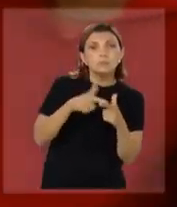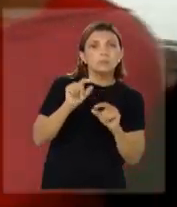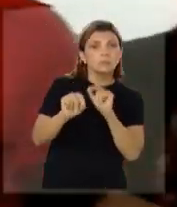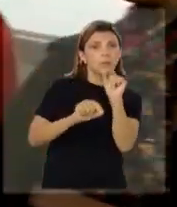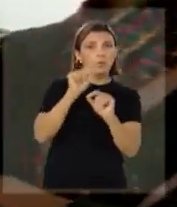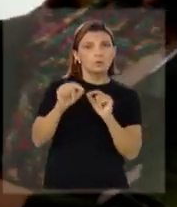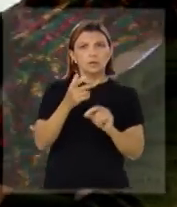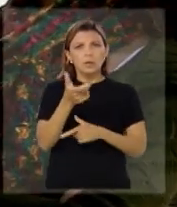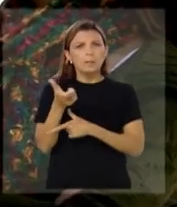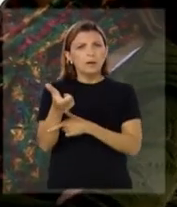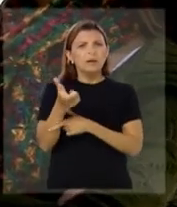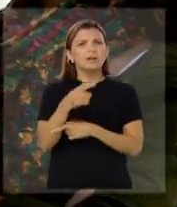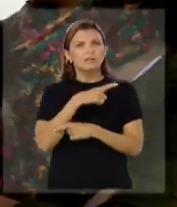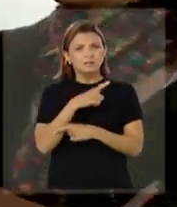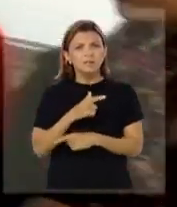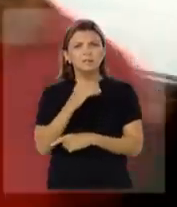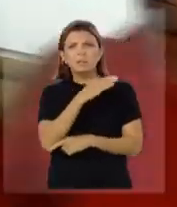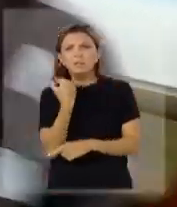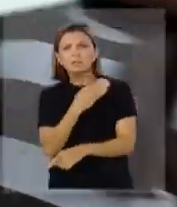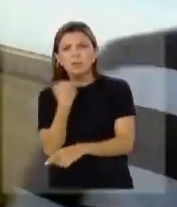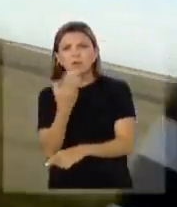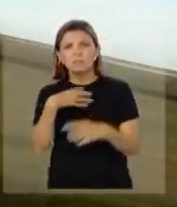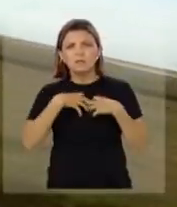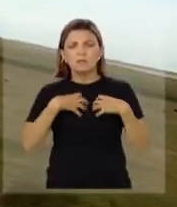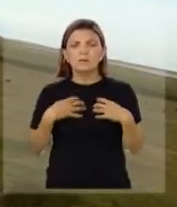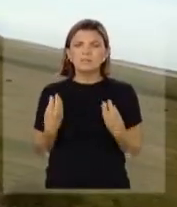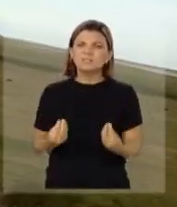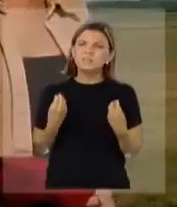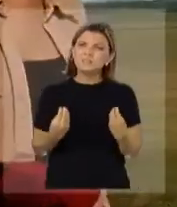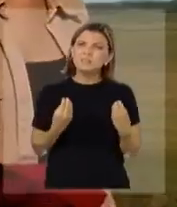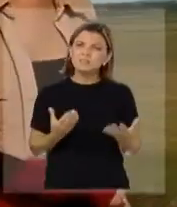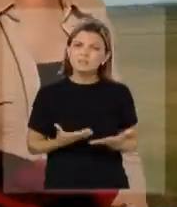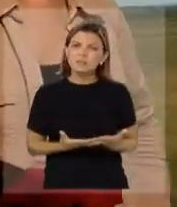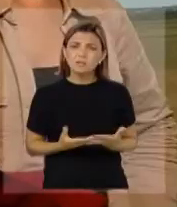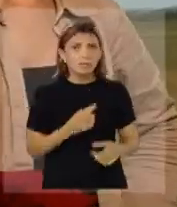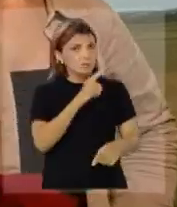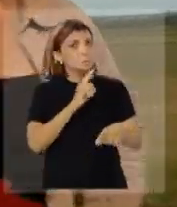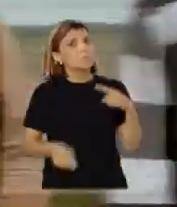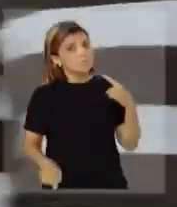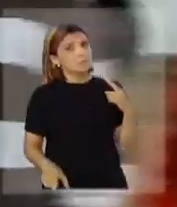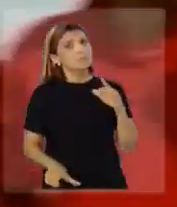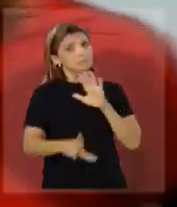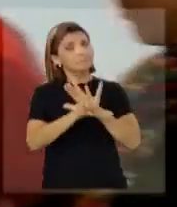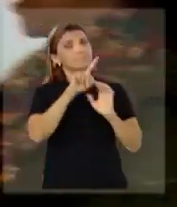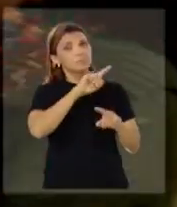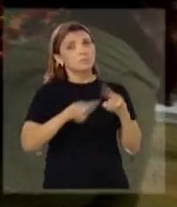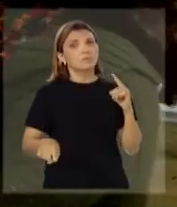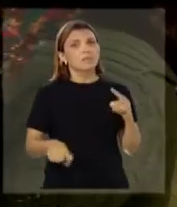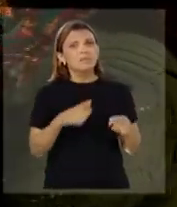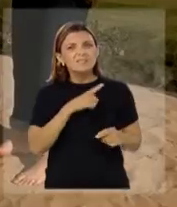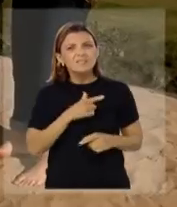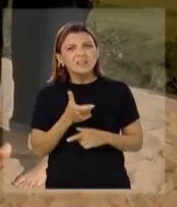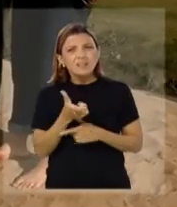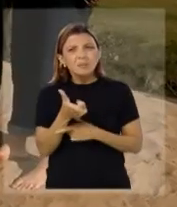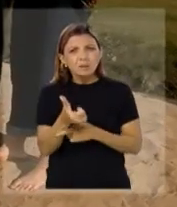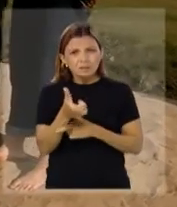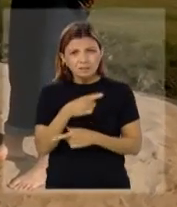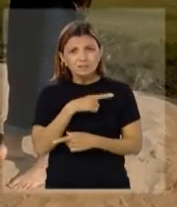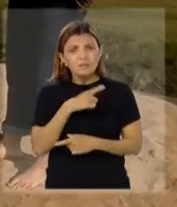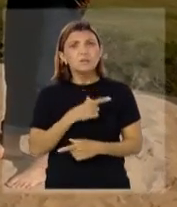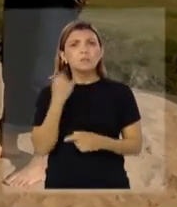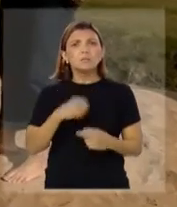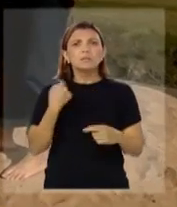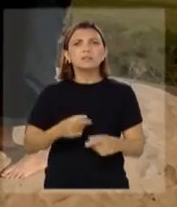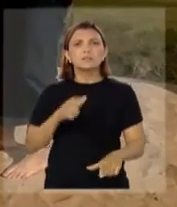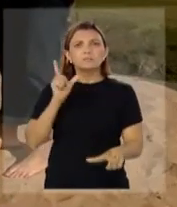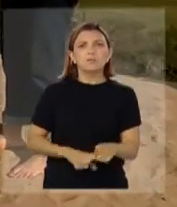Mas o problema é que existem muitos caçadores que vêm pra cá e matam os animais. Gente, que horror! Nossa. Nossa, mas é claro que isso é proibido, né? Claro, com certeza. Gente, os